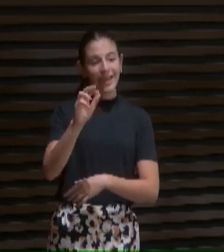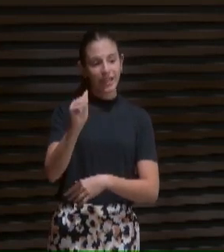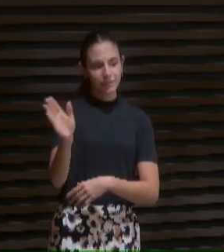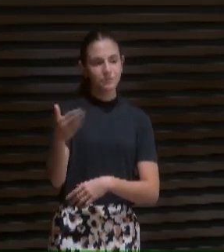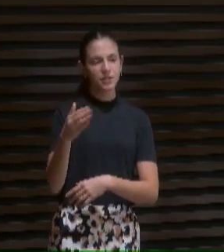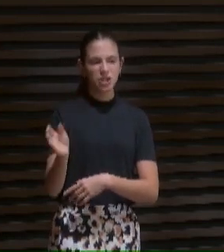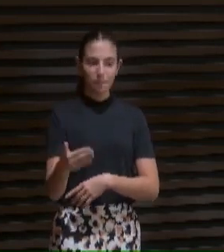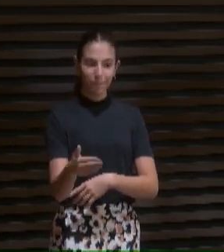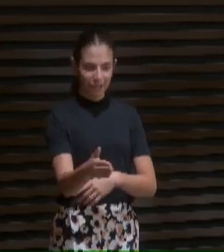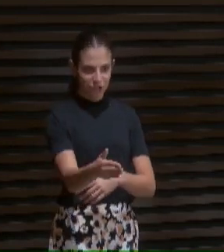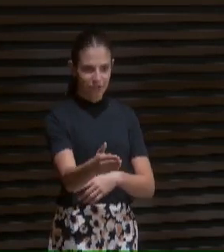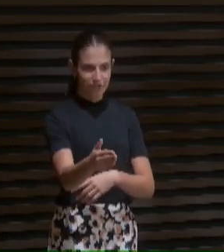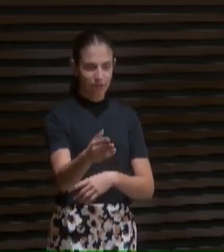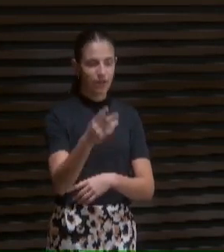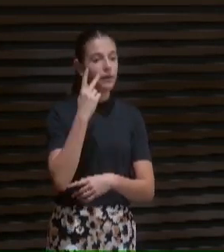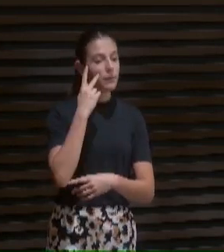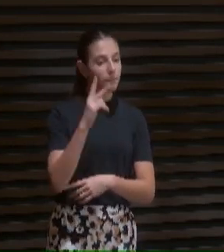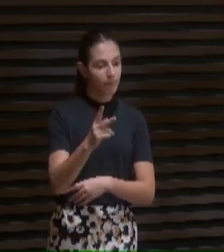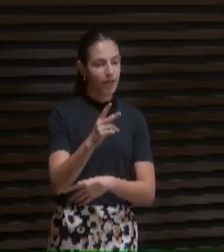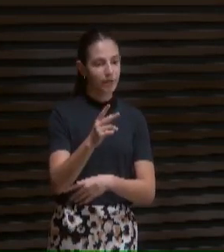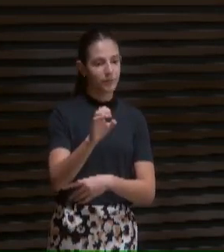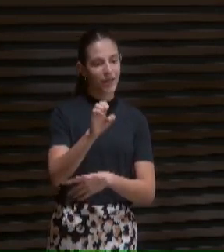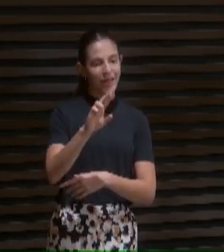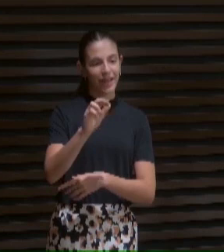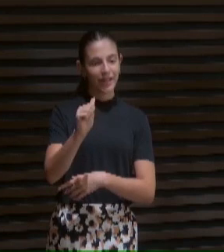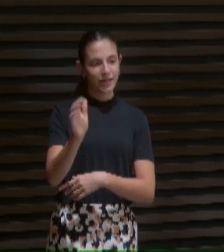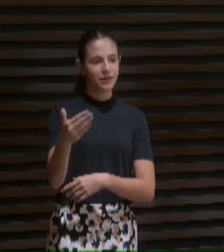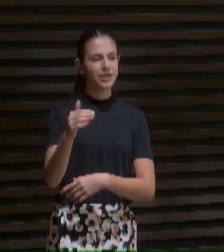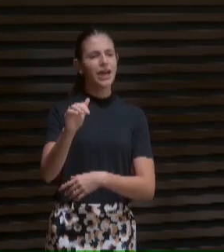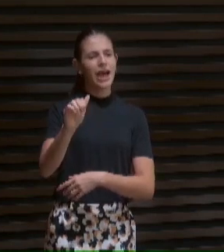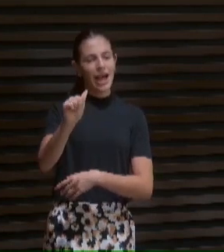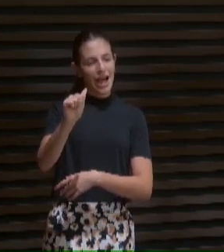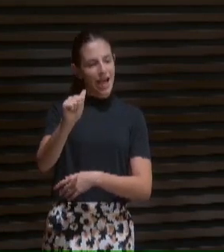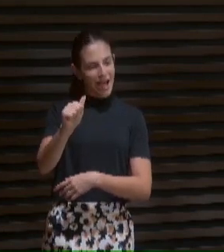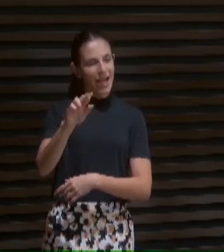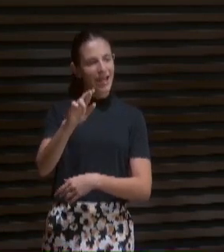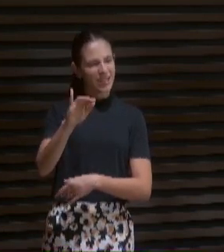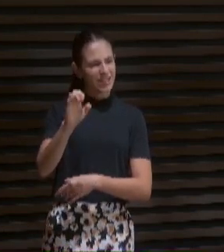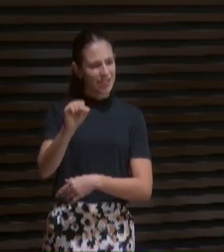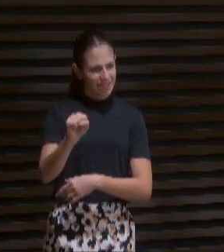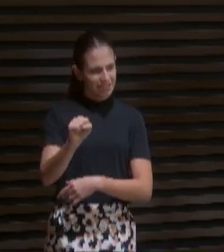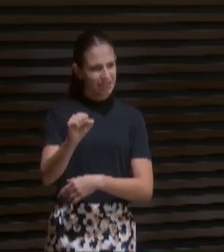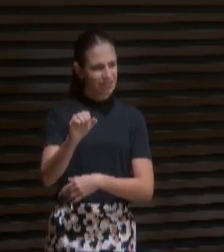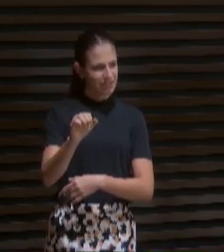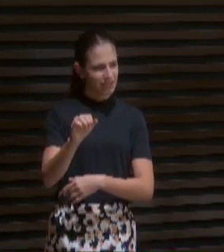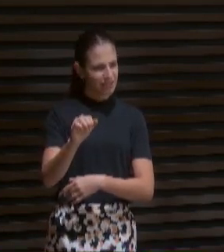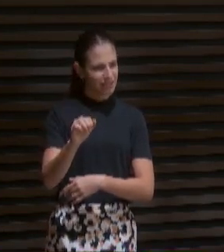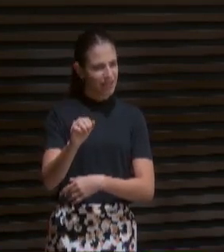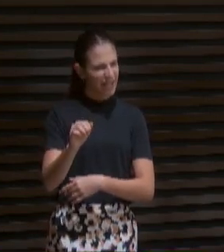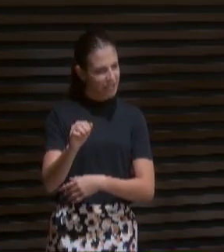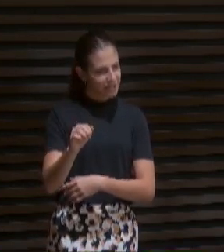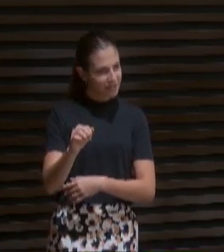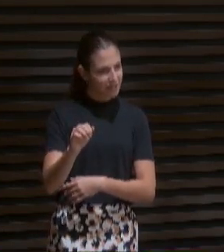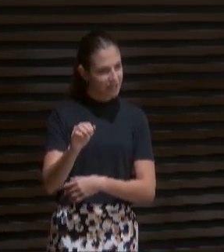de Uranói e vamos entrar em Gaia. Vamos sair do masculino e vamos entrar